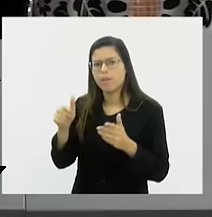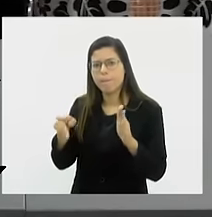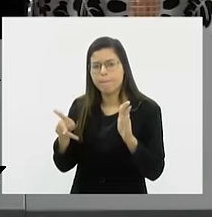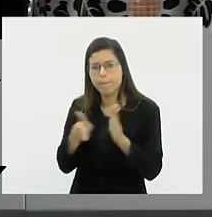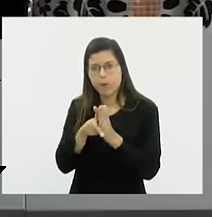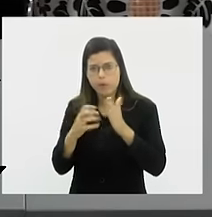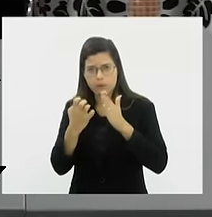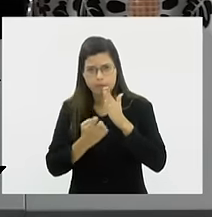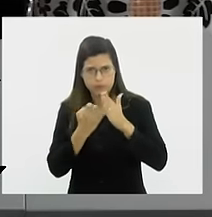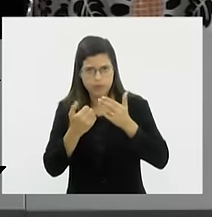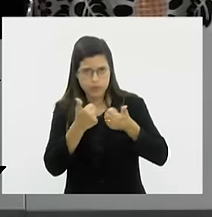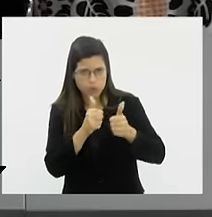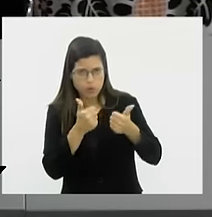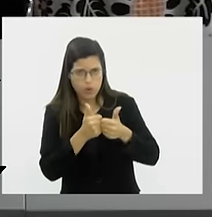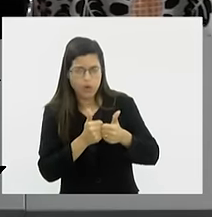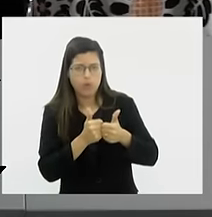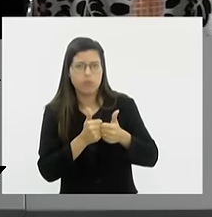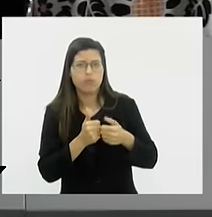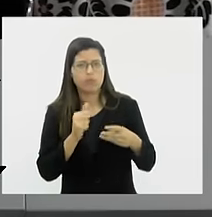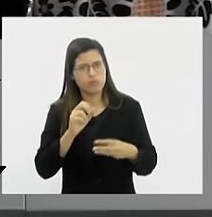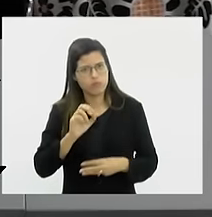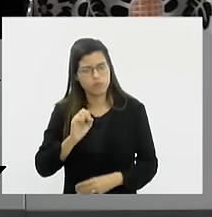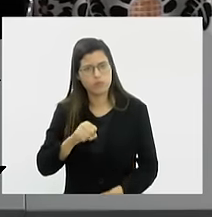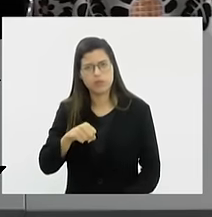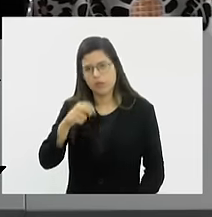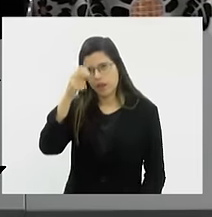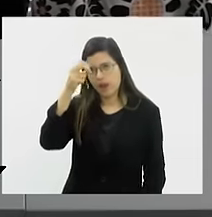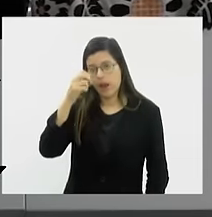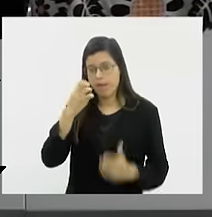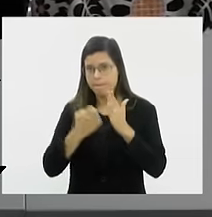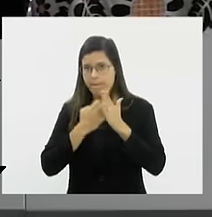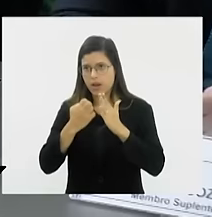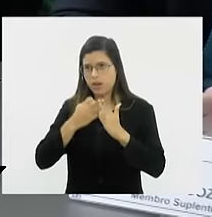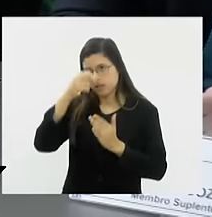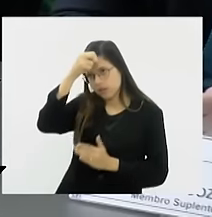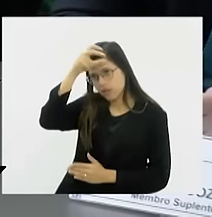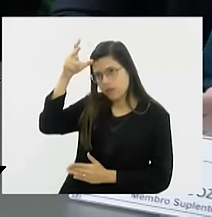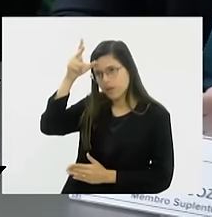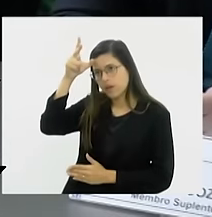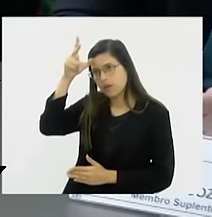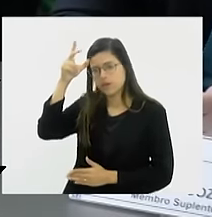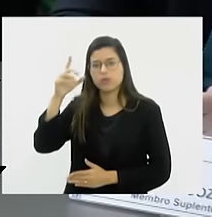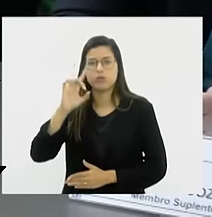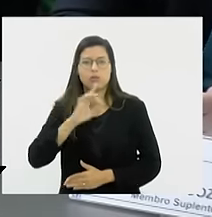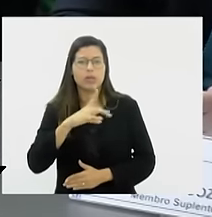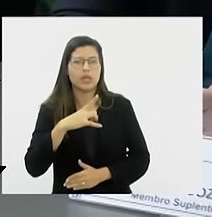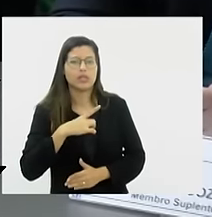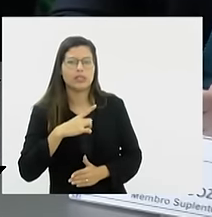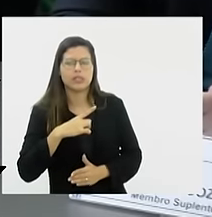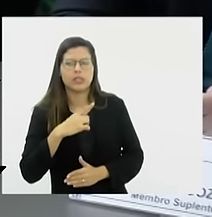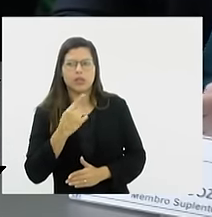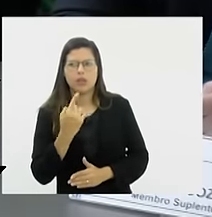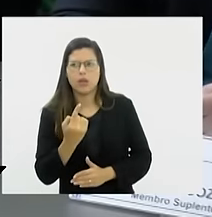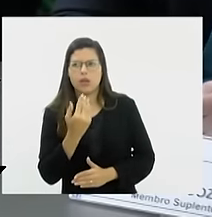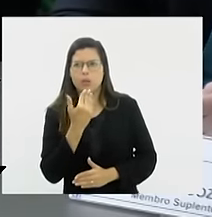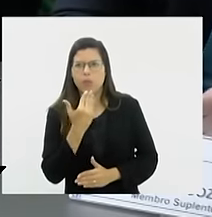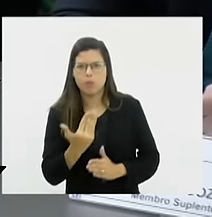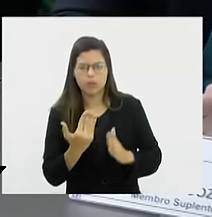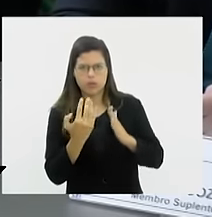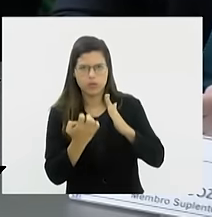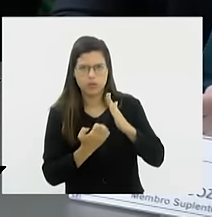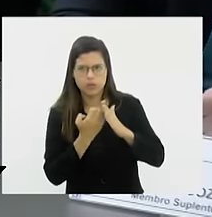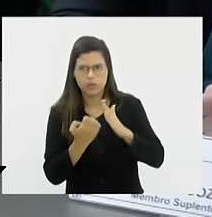Da empresa e a prefeitura. A prefeitura... O senhor tem o pedido das empresas de ônibus oficial para o ofício e